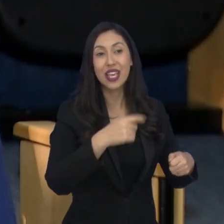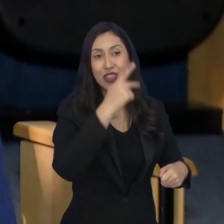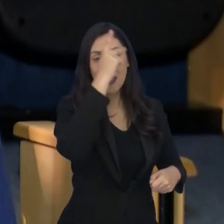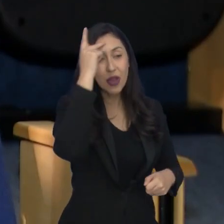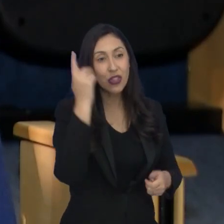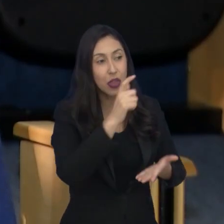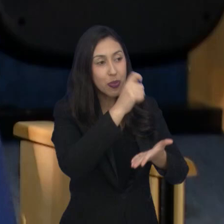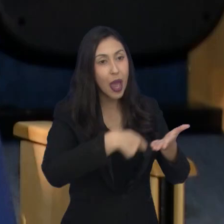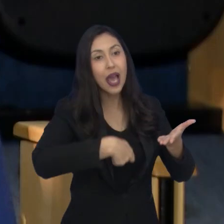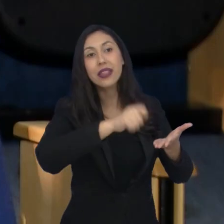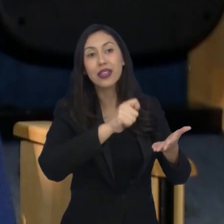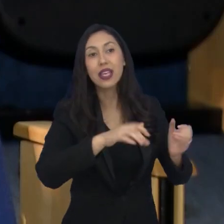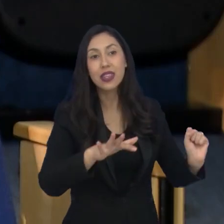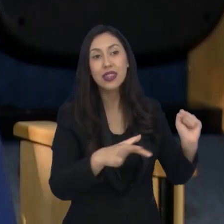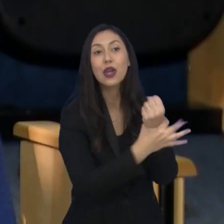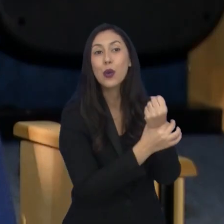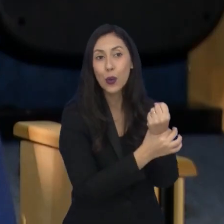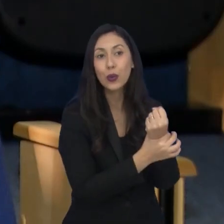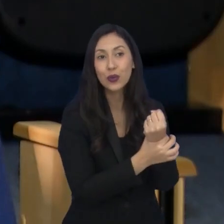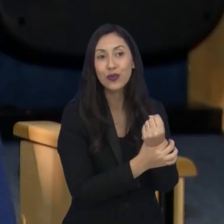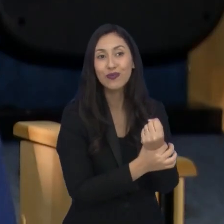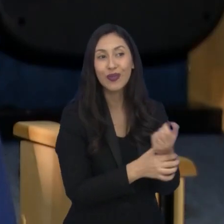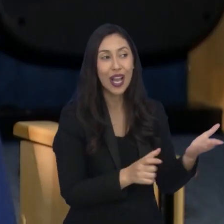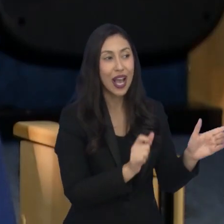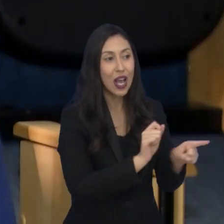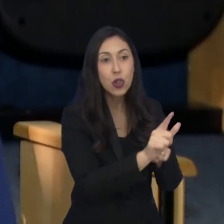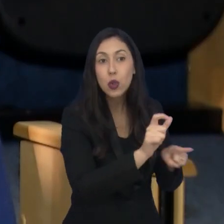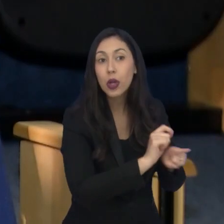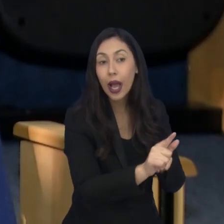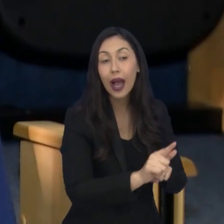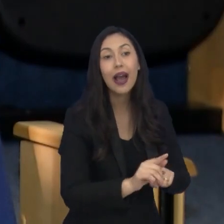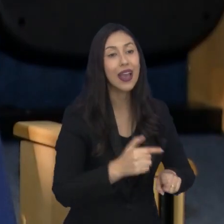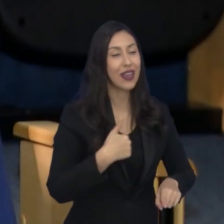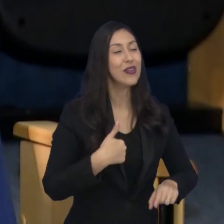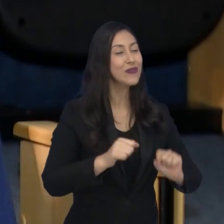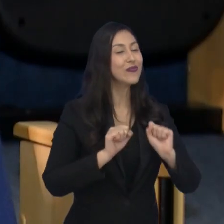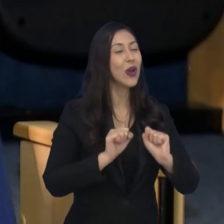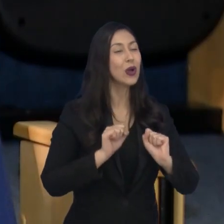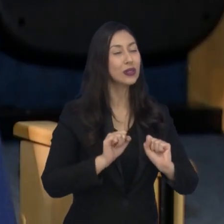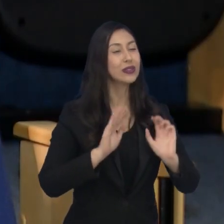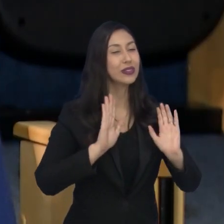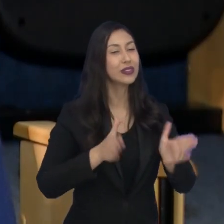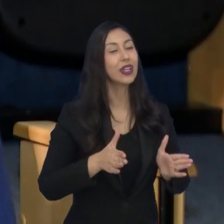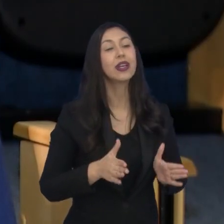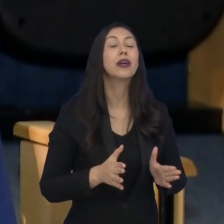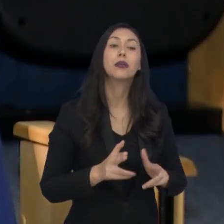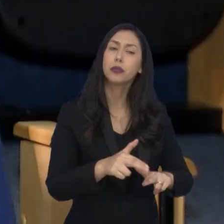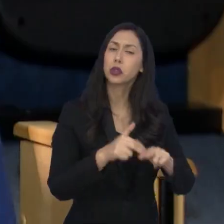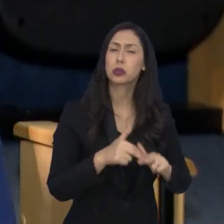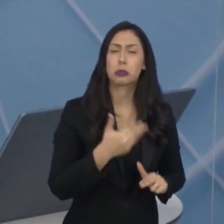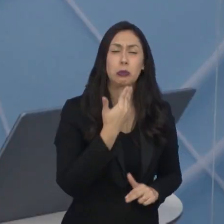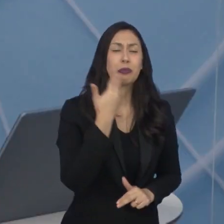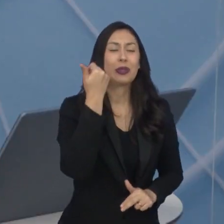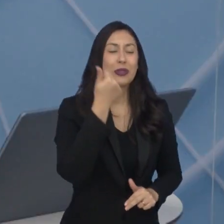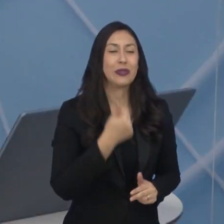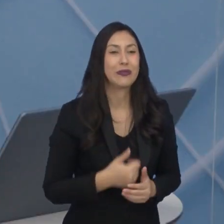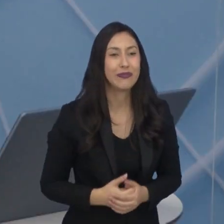meu terreno agora já tem IPTU. Então, assim, para mim melhorou